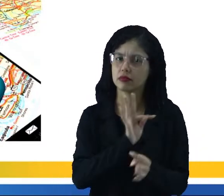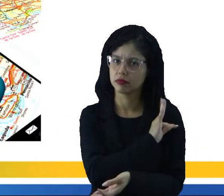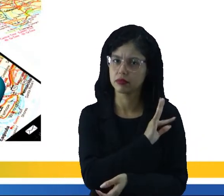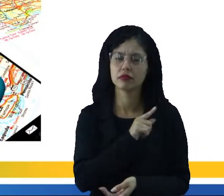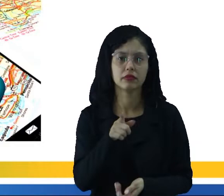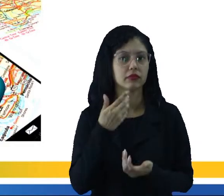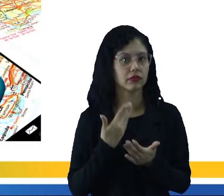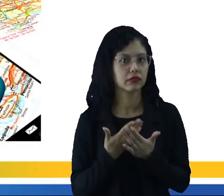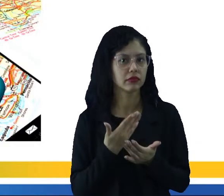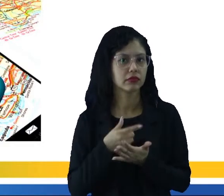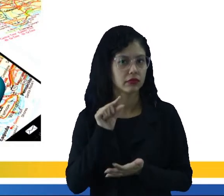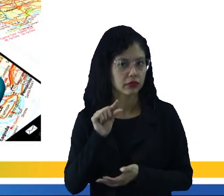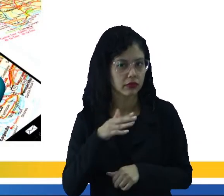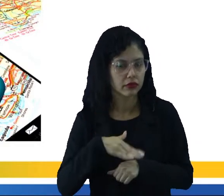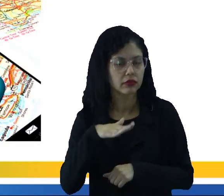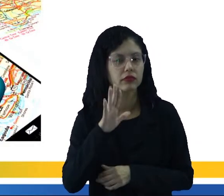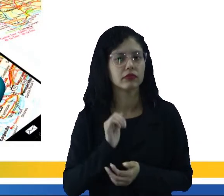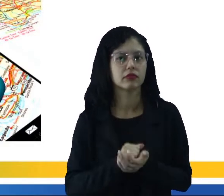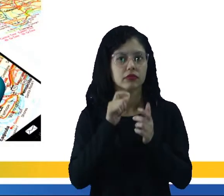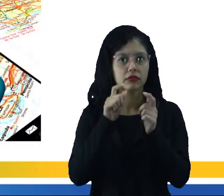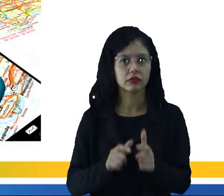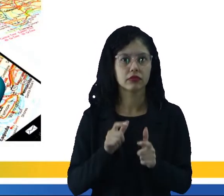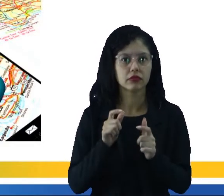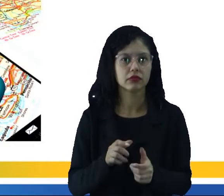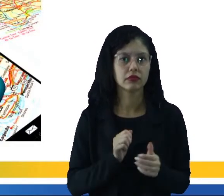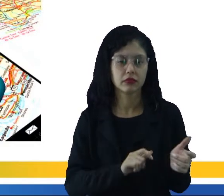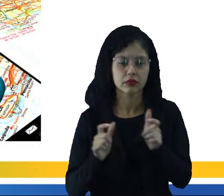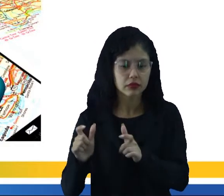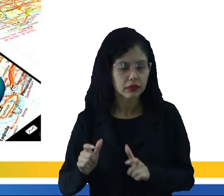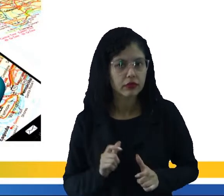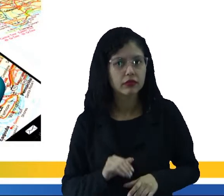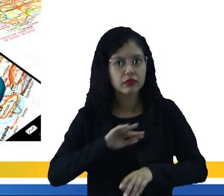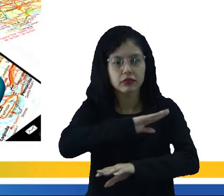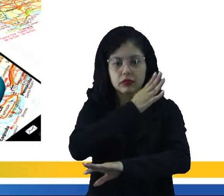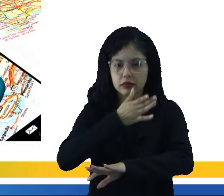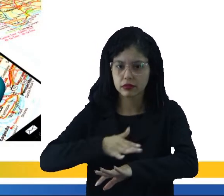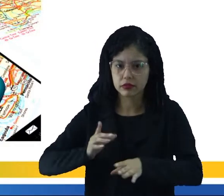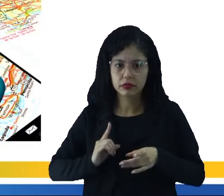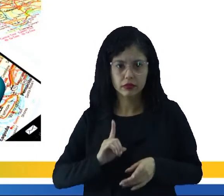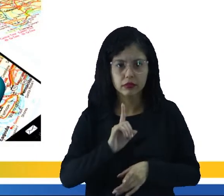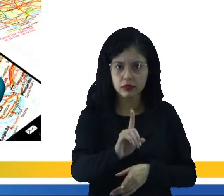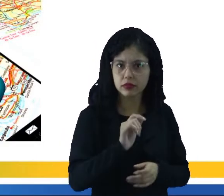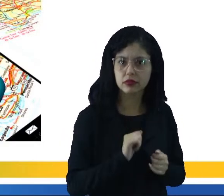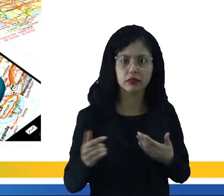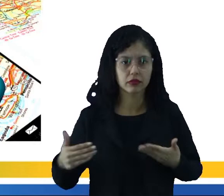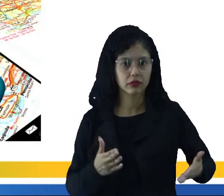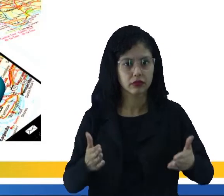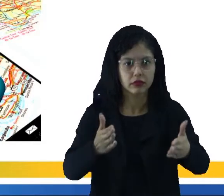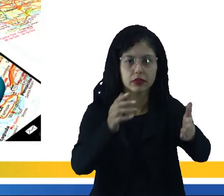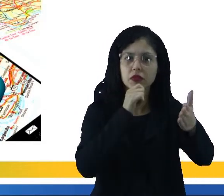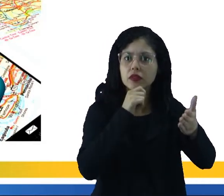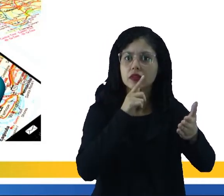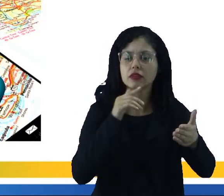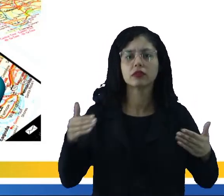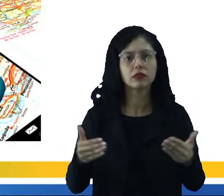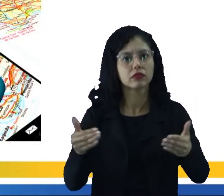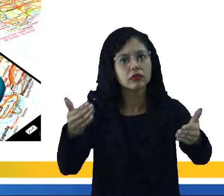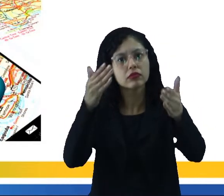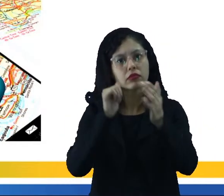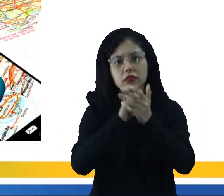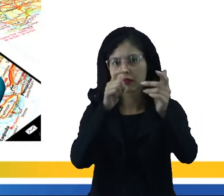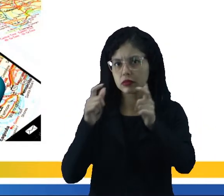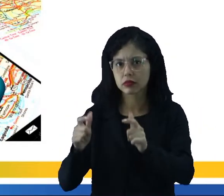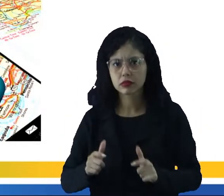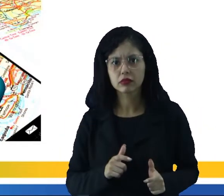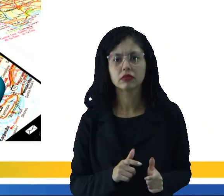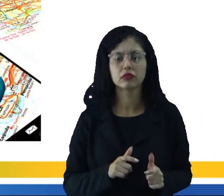talvez você precise estudar mais um pouco. Onde é que estão as áreas de depressão para você seguir o curso dos rios, o curso dos igarapés? Onde é que